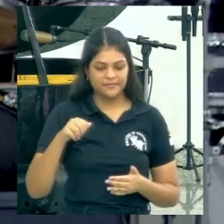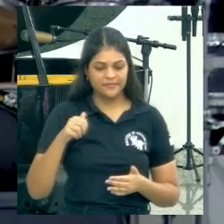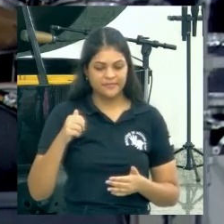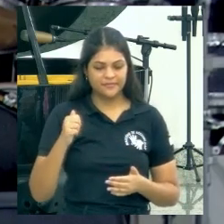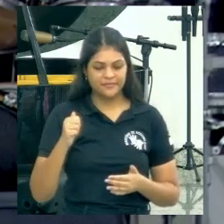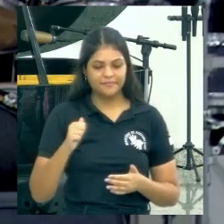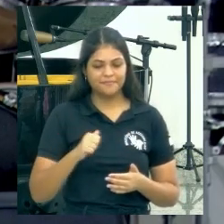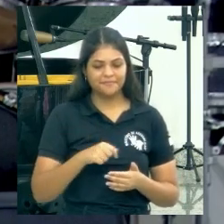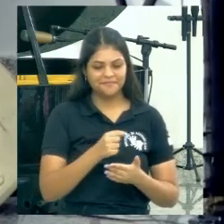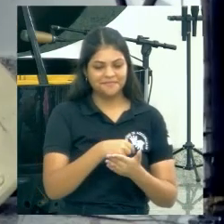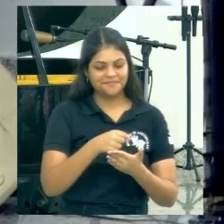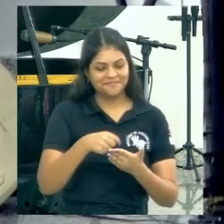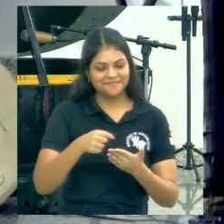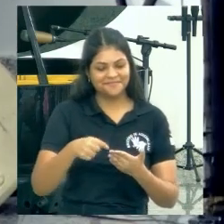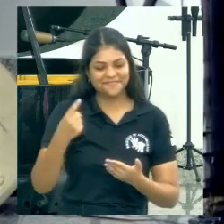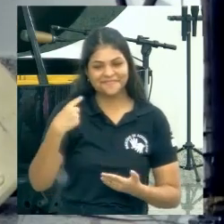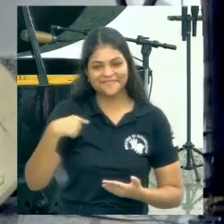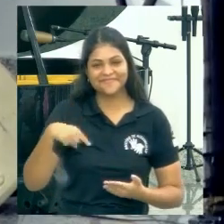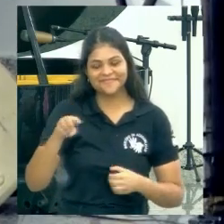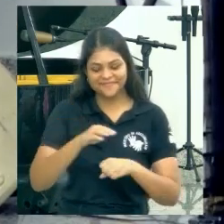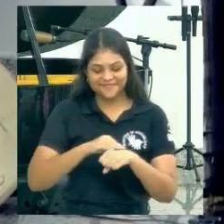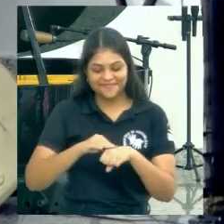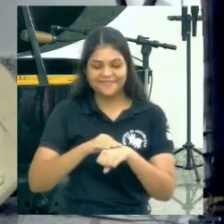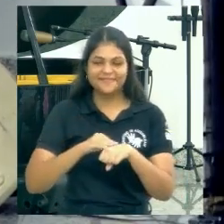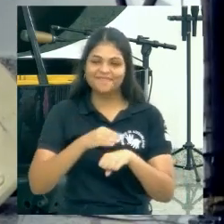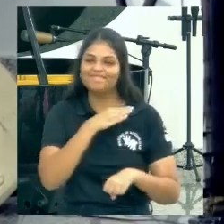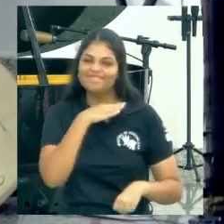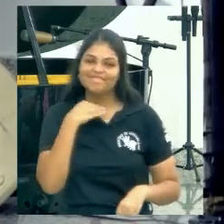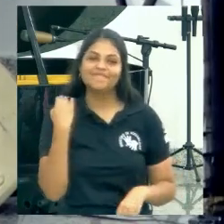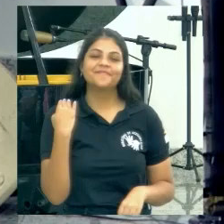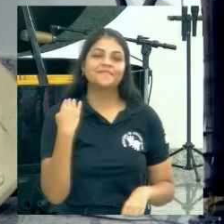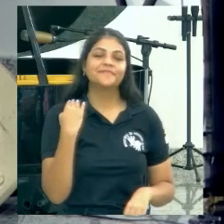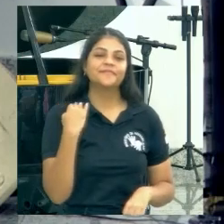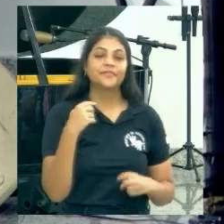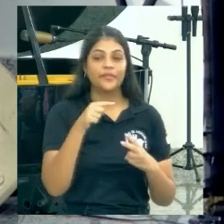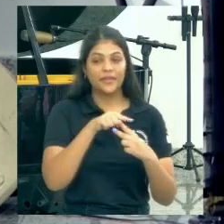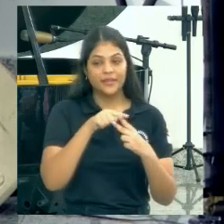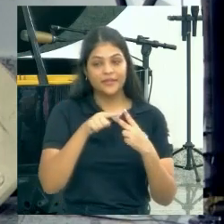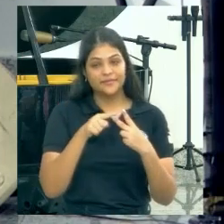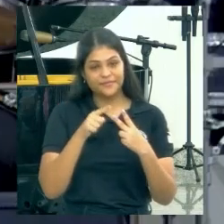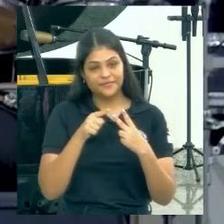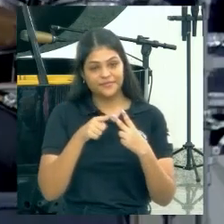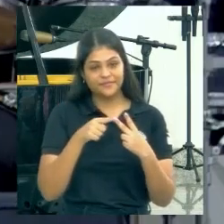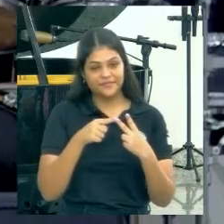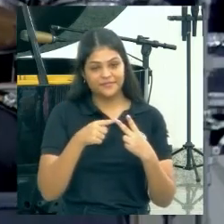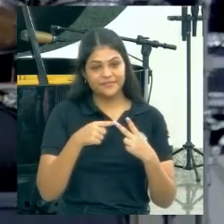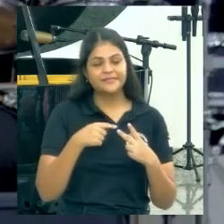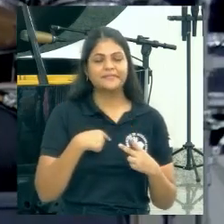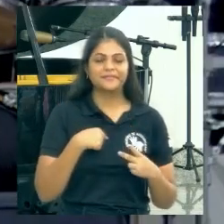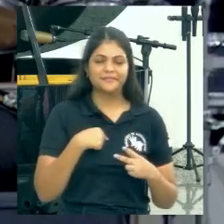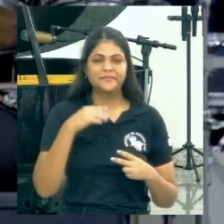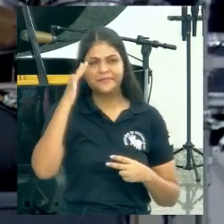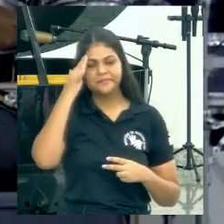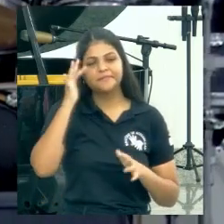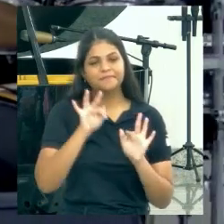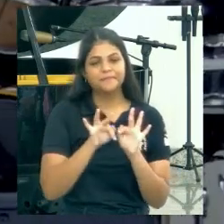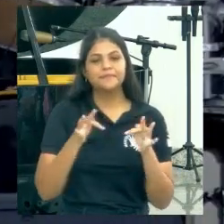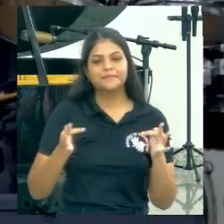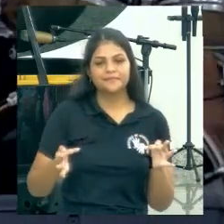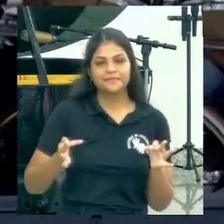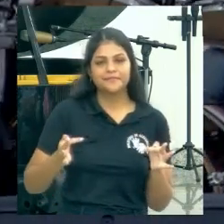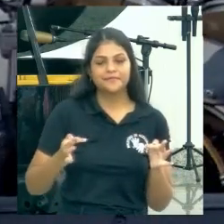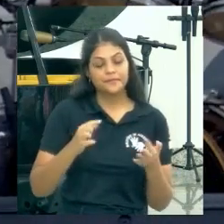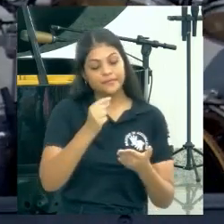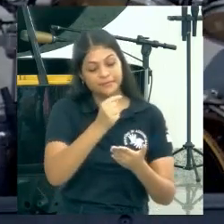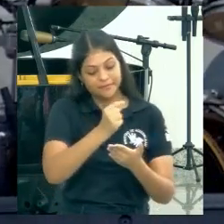que levava uma mensagem de morte. Uma segunda carta, essa eu acho que vai ficar ainda mais fácil. Uma